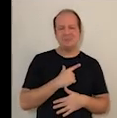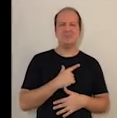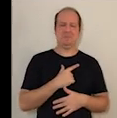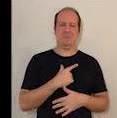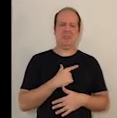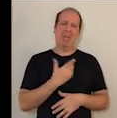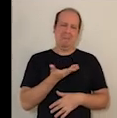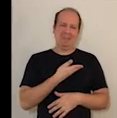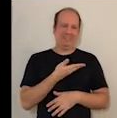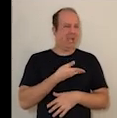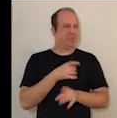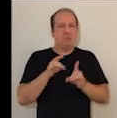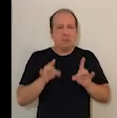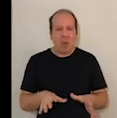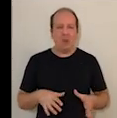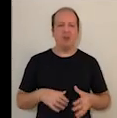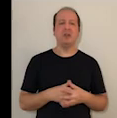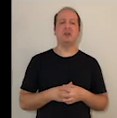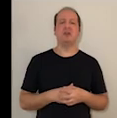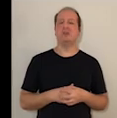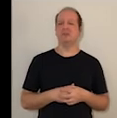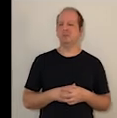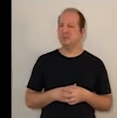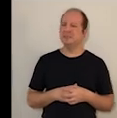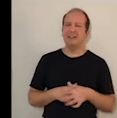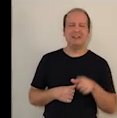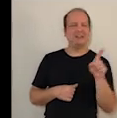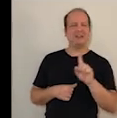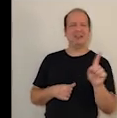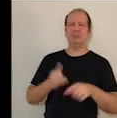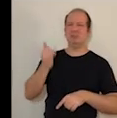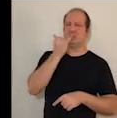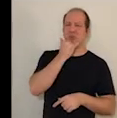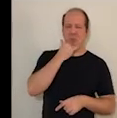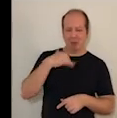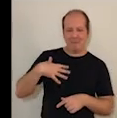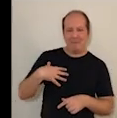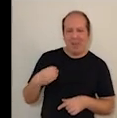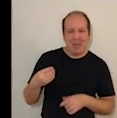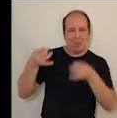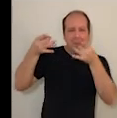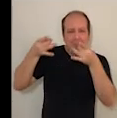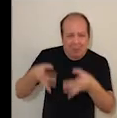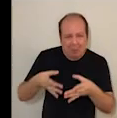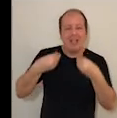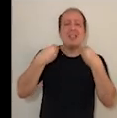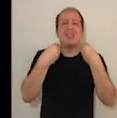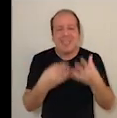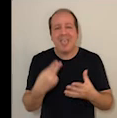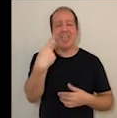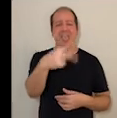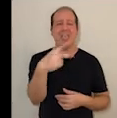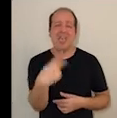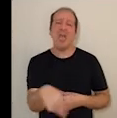O fiz por uma pura amizade. Eu também lhe dei de tudo. Deserdei meu próprio filho.